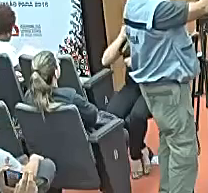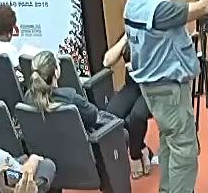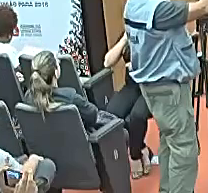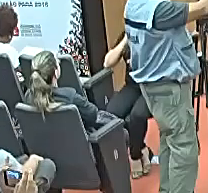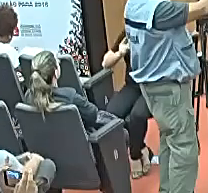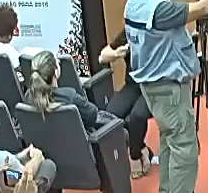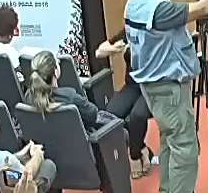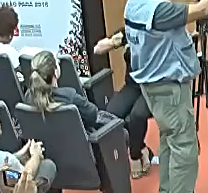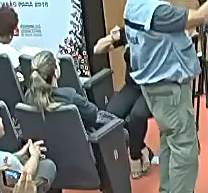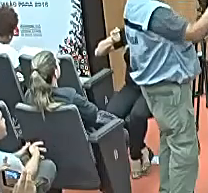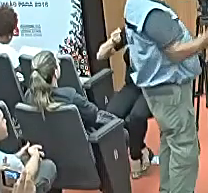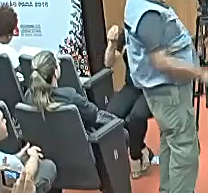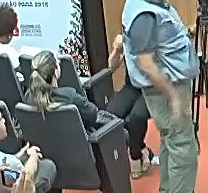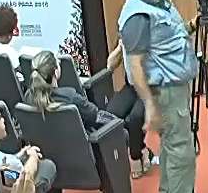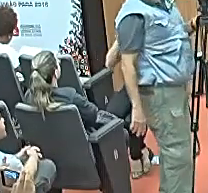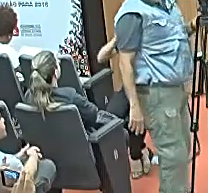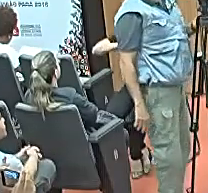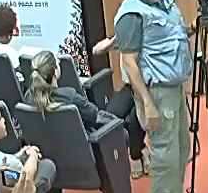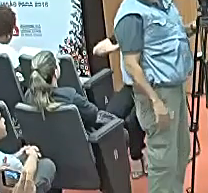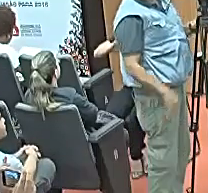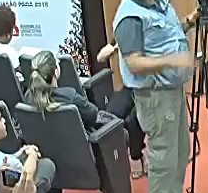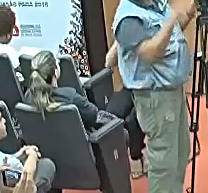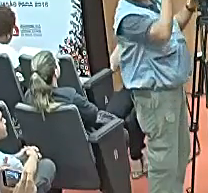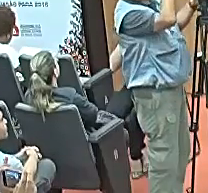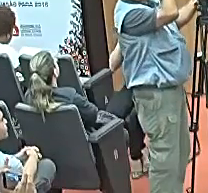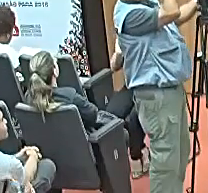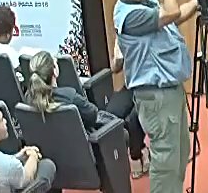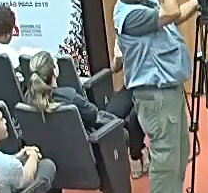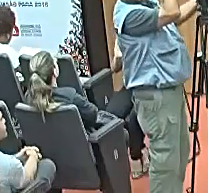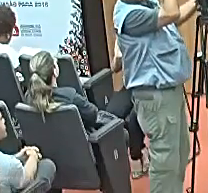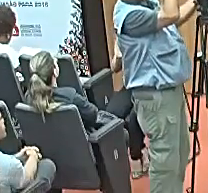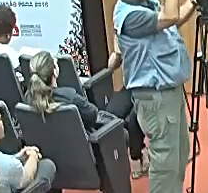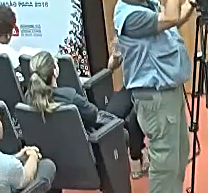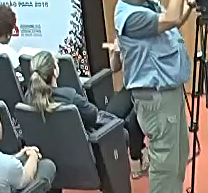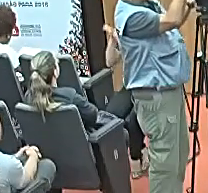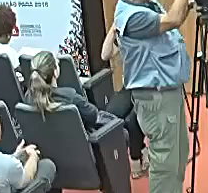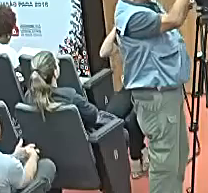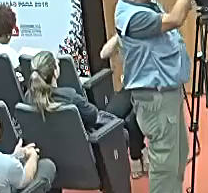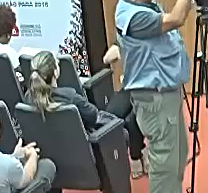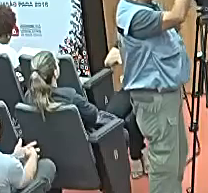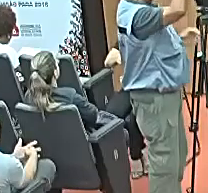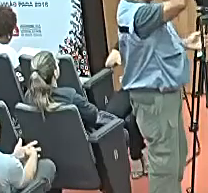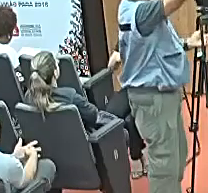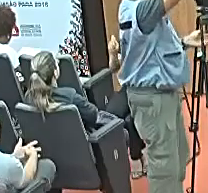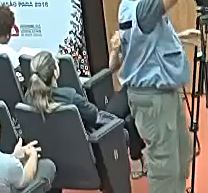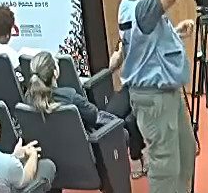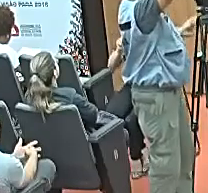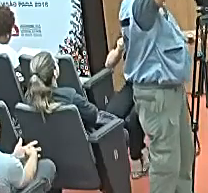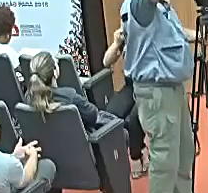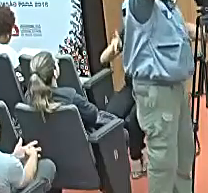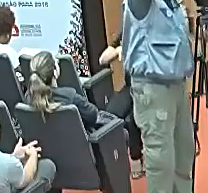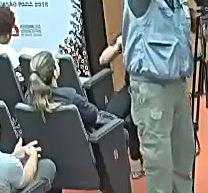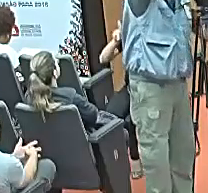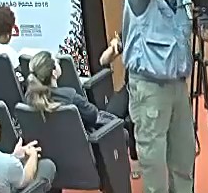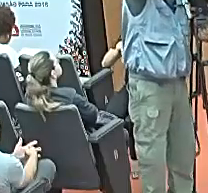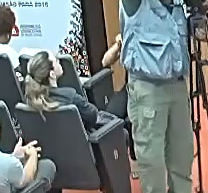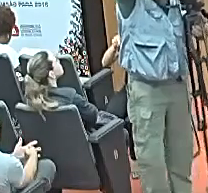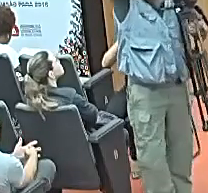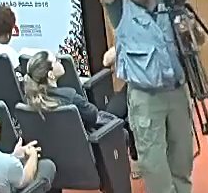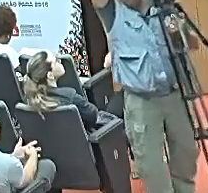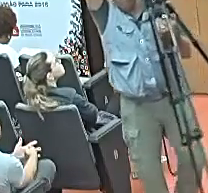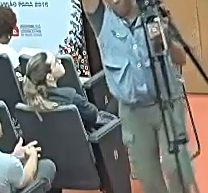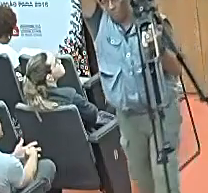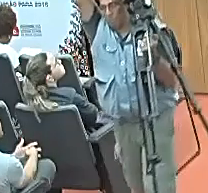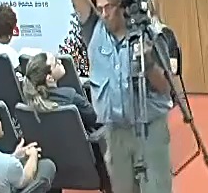políticas públicas e nós conseguimos levar isso com todas as dificuldades para o conhecimento da população mineira nos